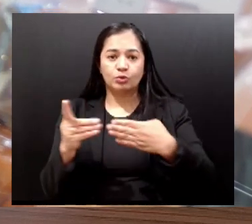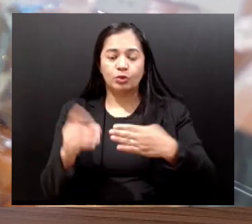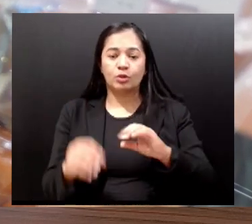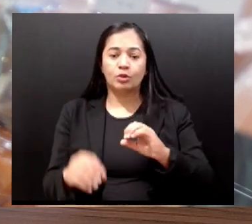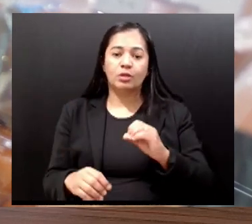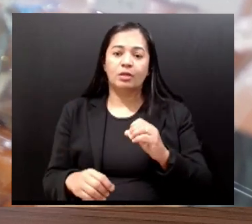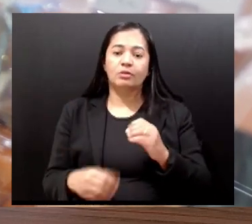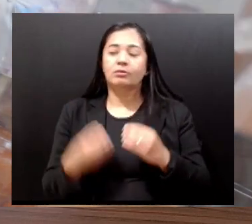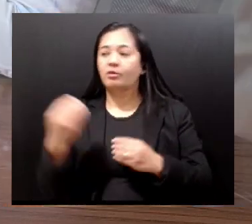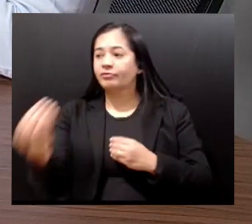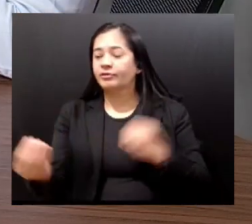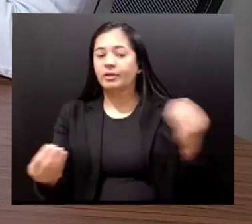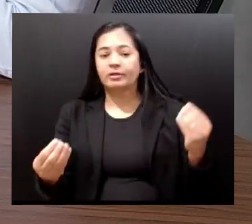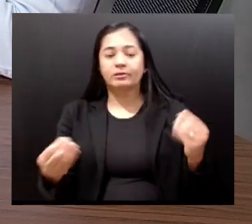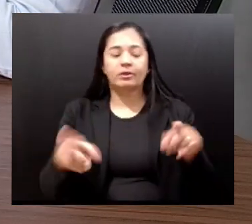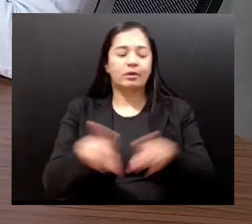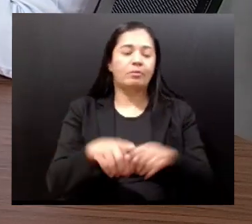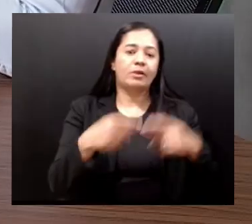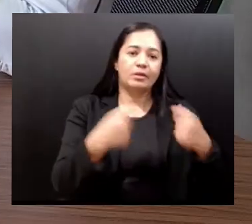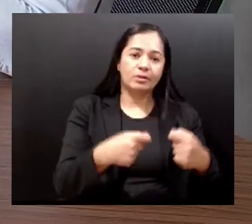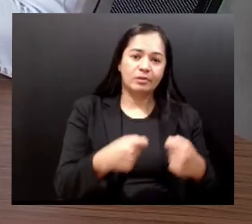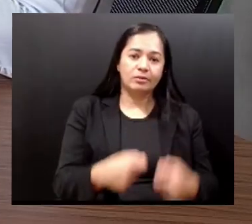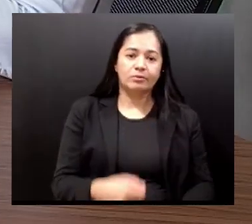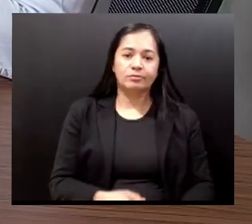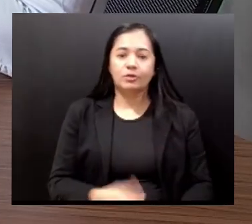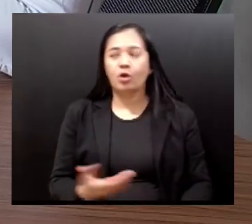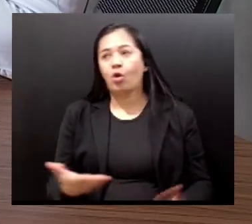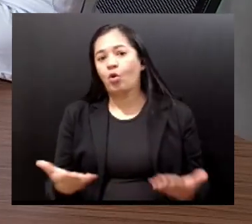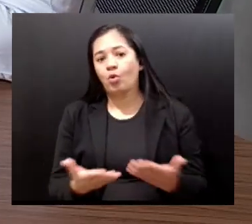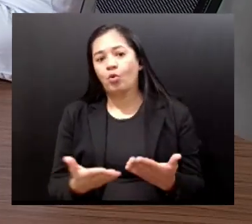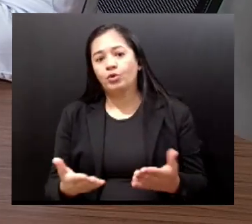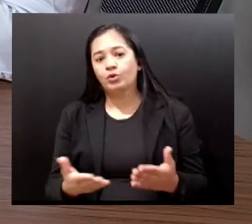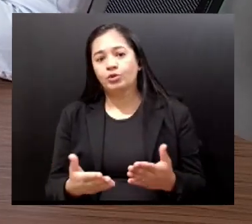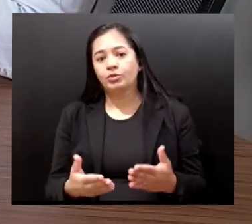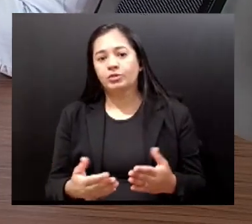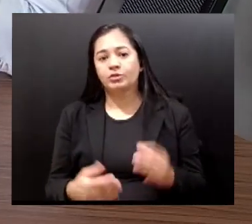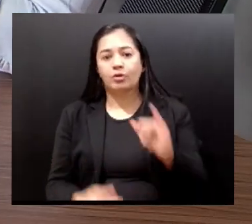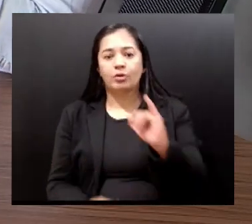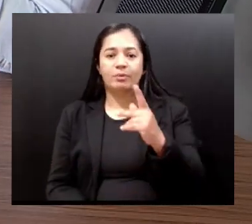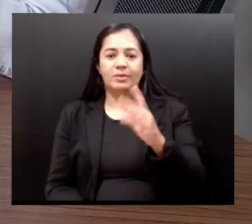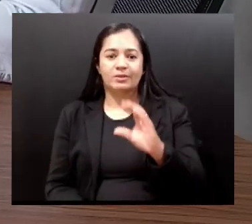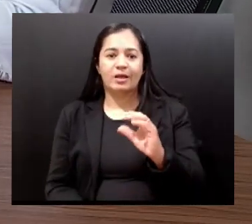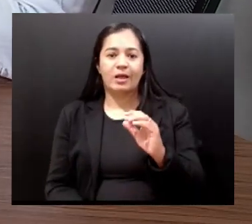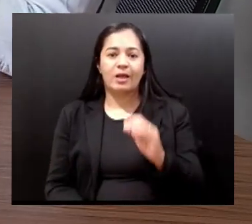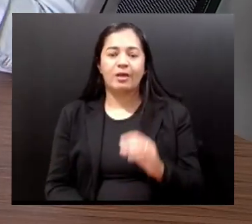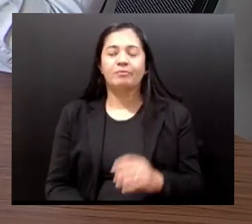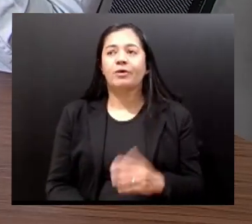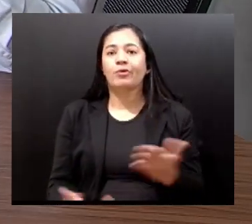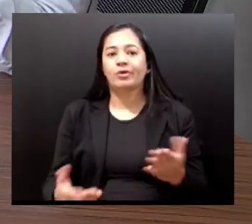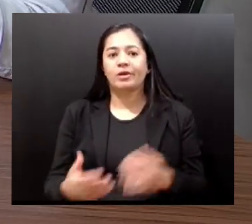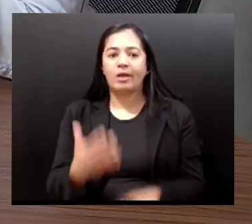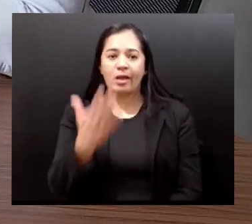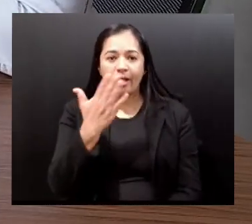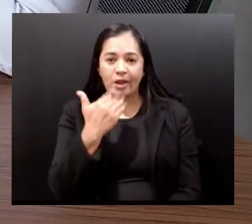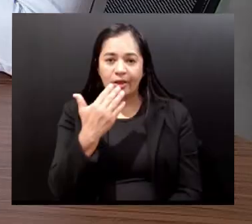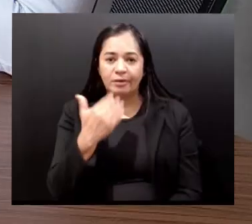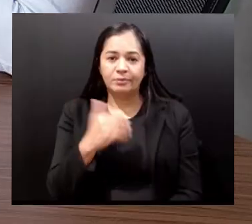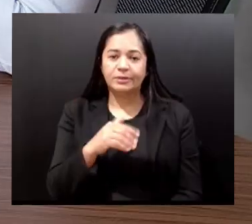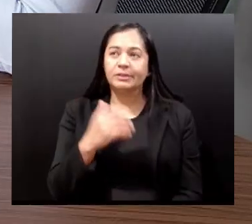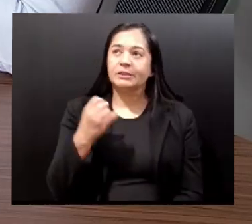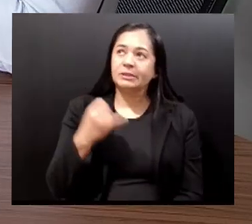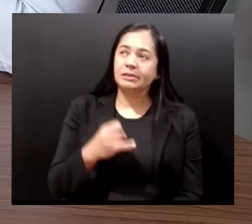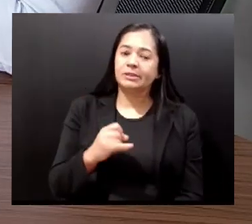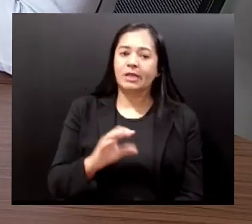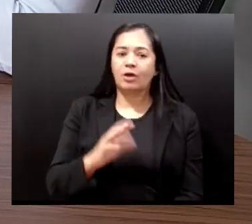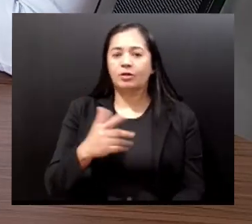a gente vê muito sazonal. Hoje, grande parte do que o IPCA mede é alimentos. Então, se tem um problema de clima, quebra de safra,